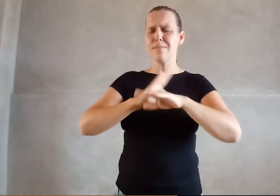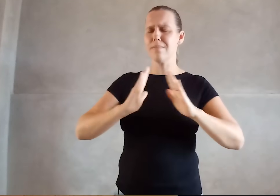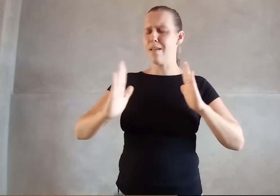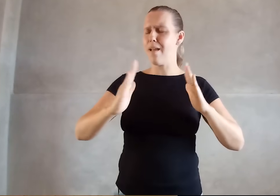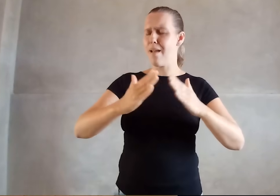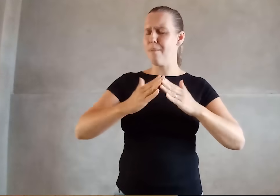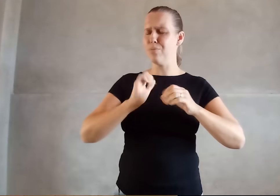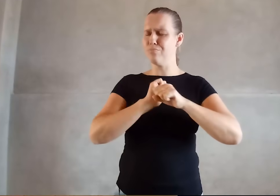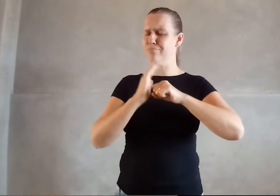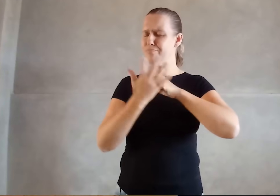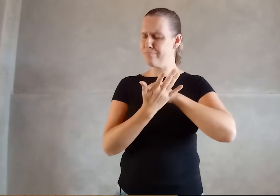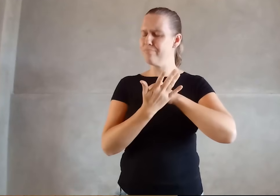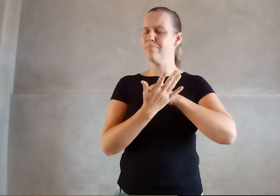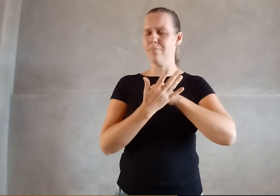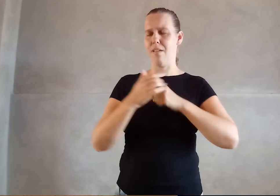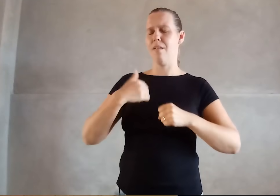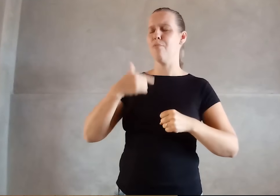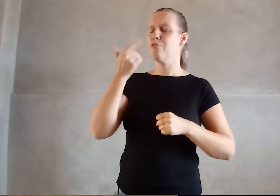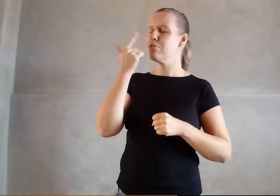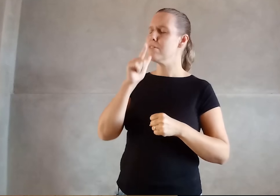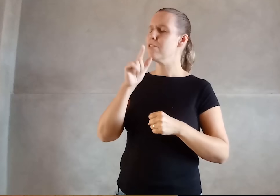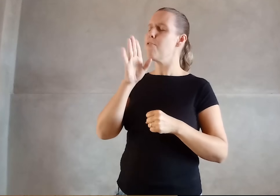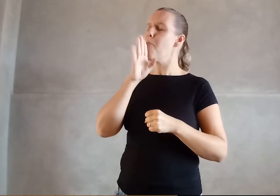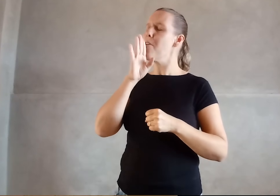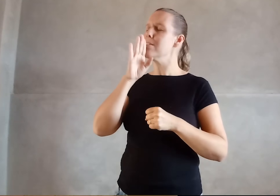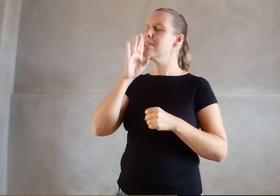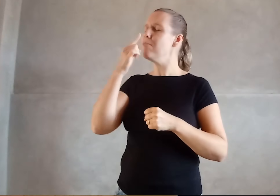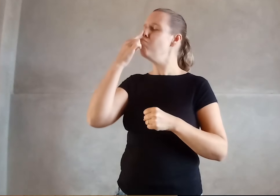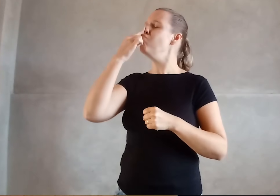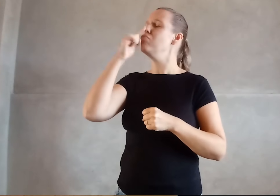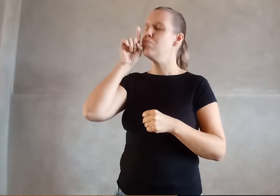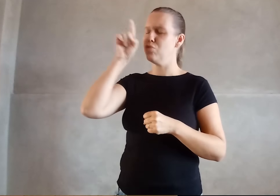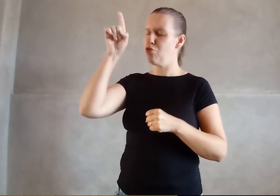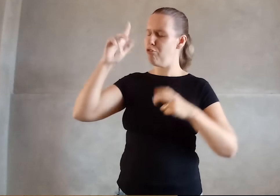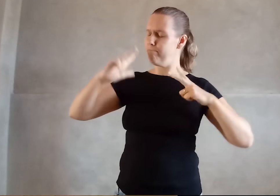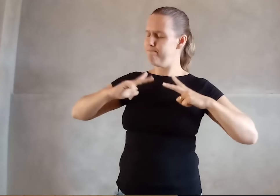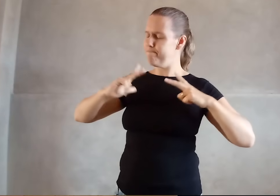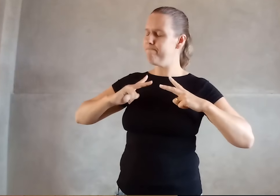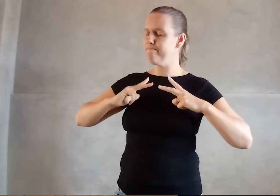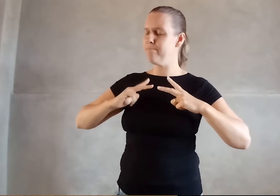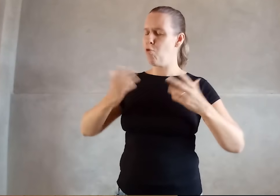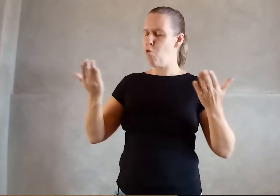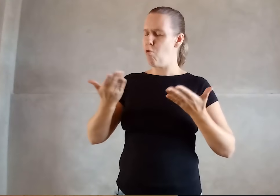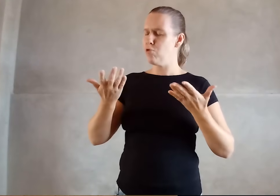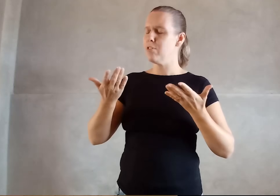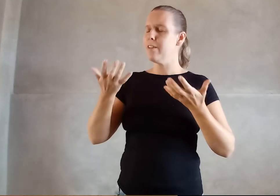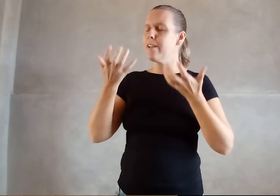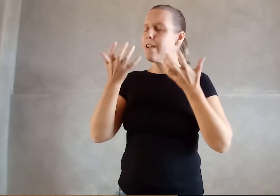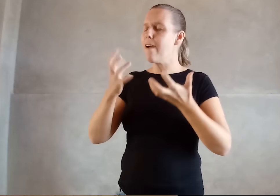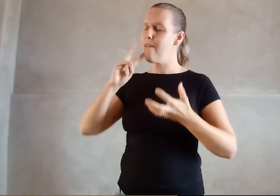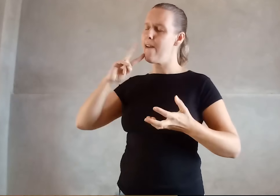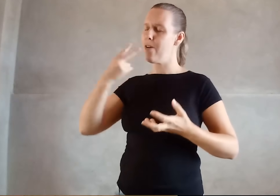maneira pessoal. Hoje eu quero reconhecer que eu sou pecador. Eu quero te convidar, ó Deus,